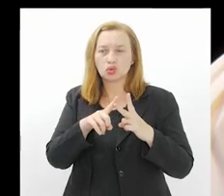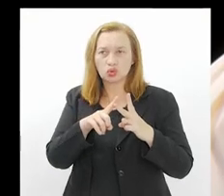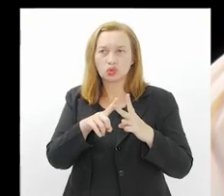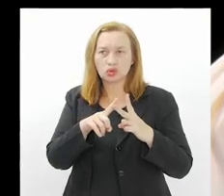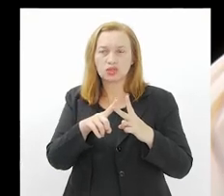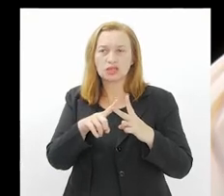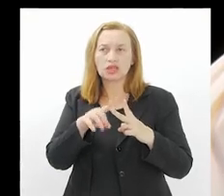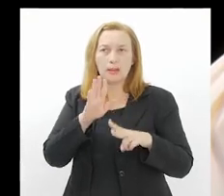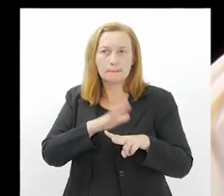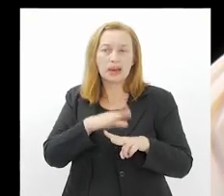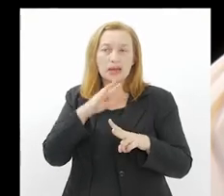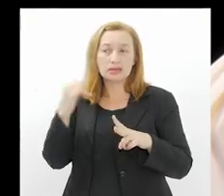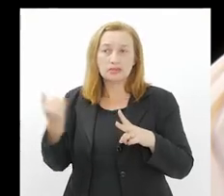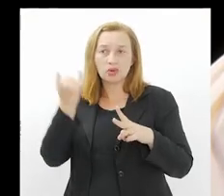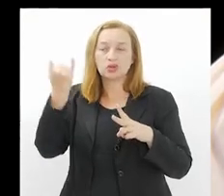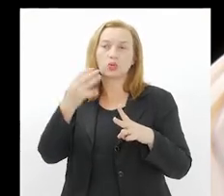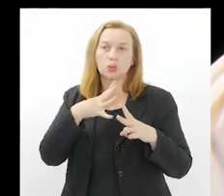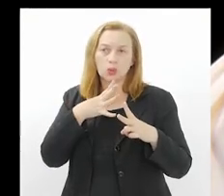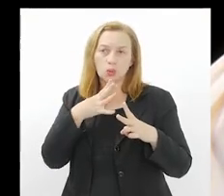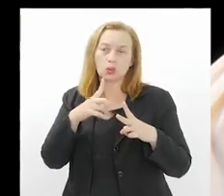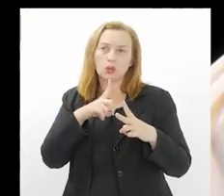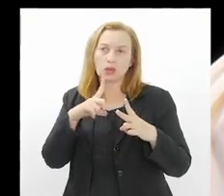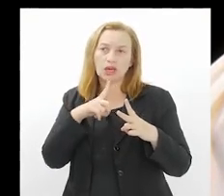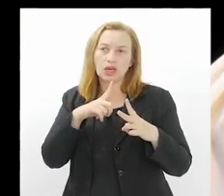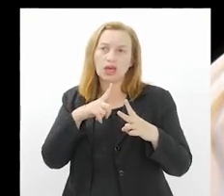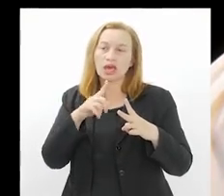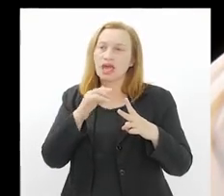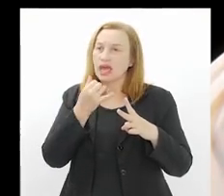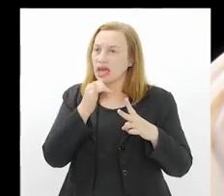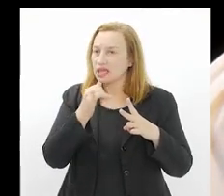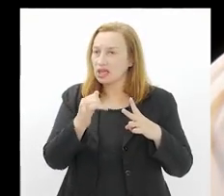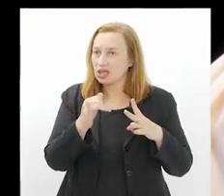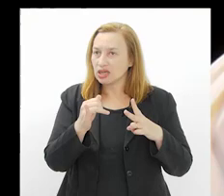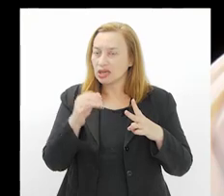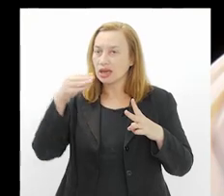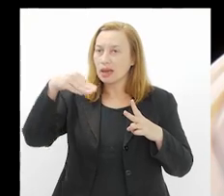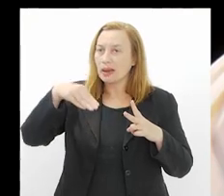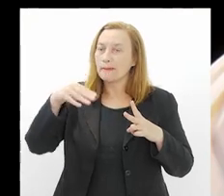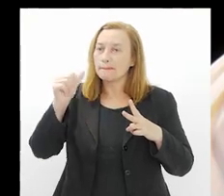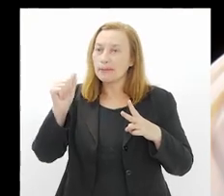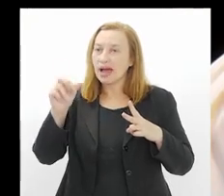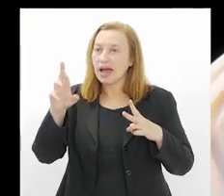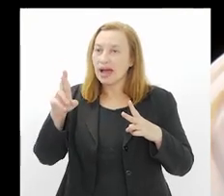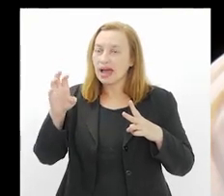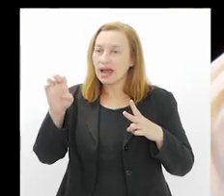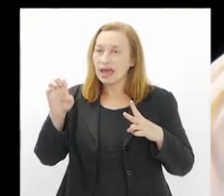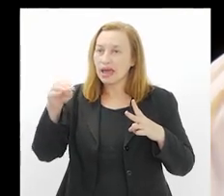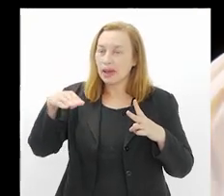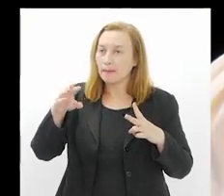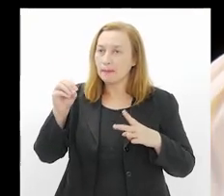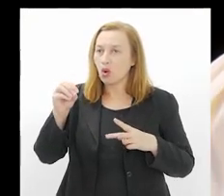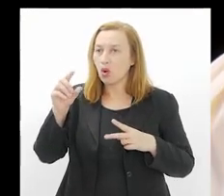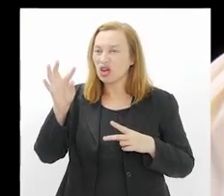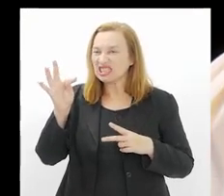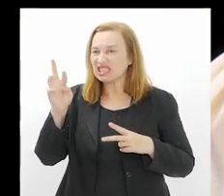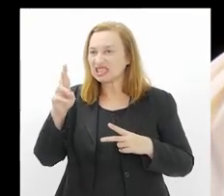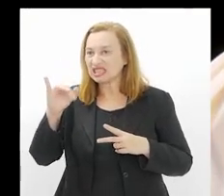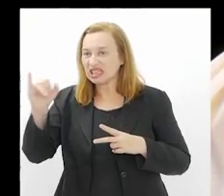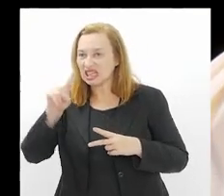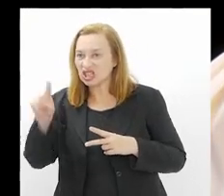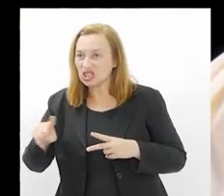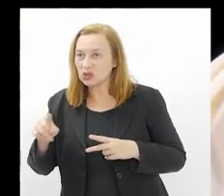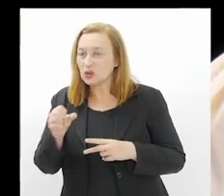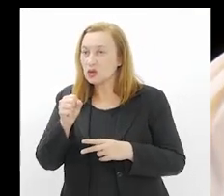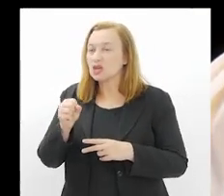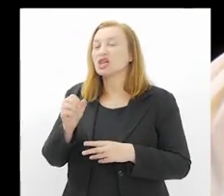duas maiores, que a gente tem mais conhecimento até o momento, né, são a energia maremotriz, que é utilizada